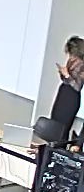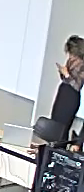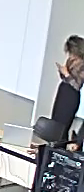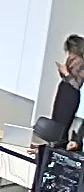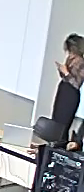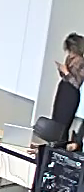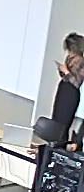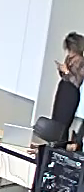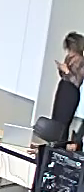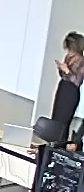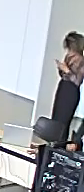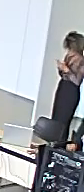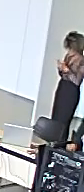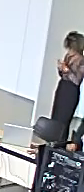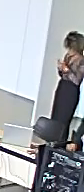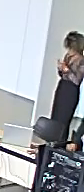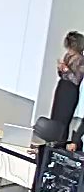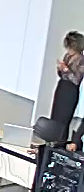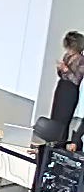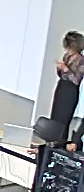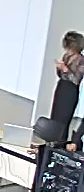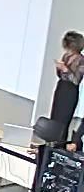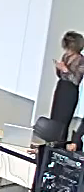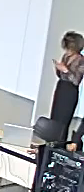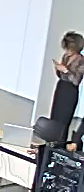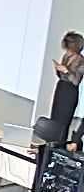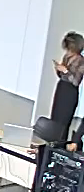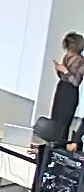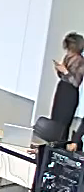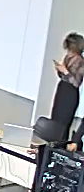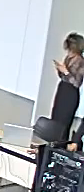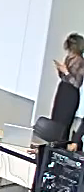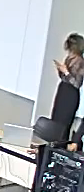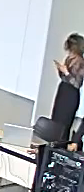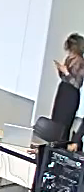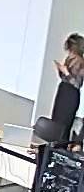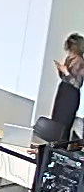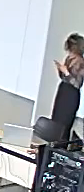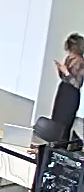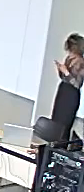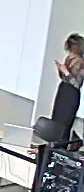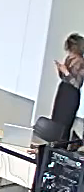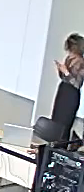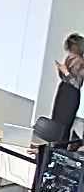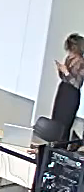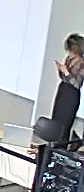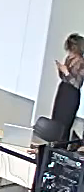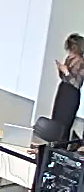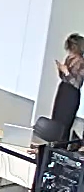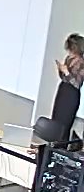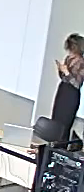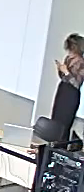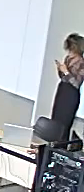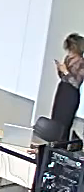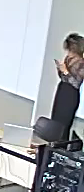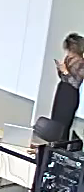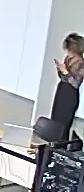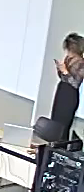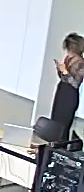ao proponente desta audiência, o deputado Betão, ao qual, em nome de todas as irmãs dominicanas